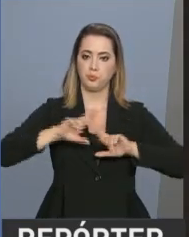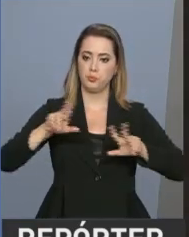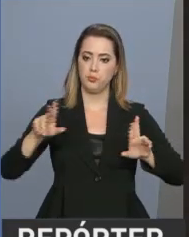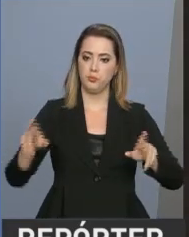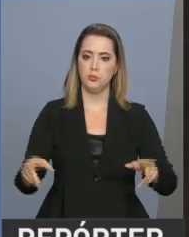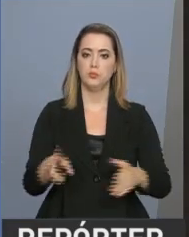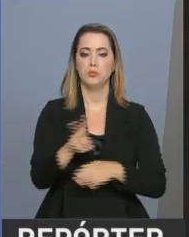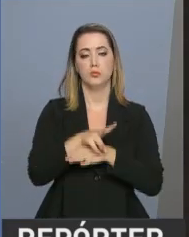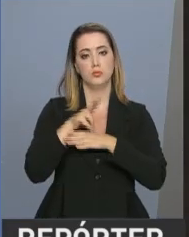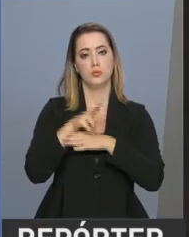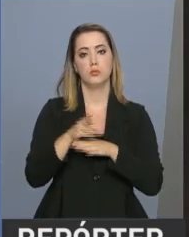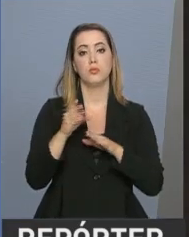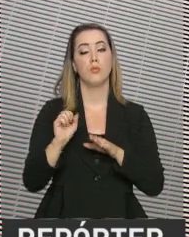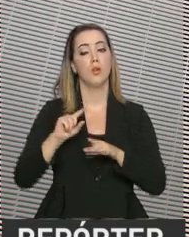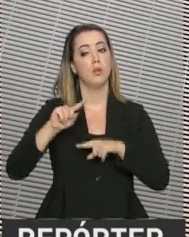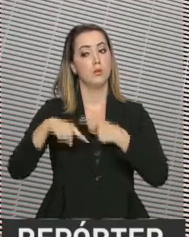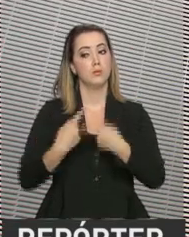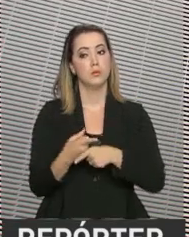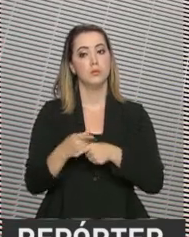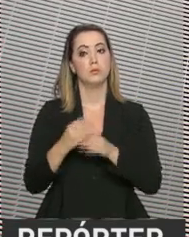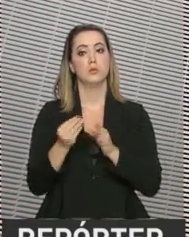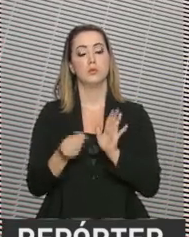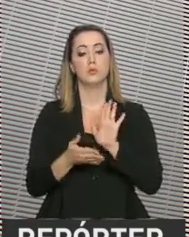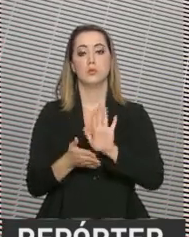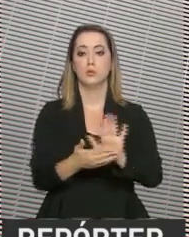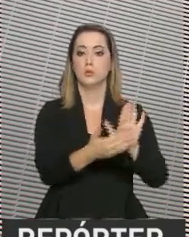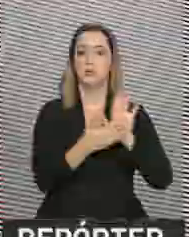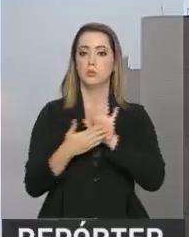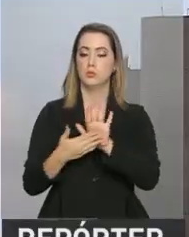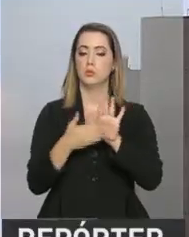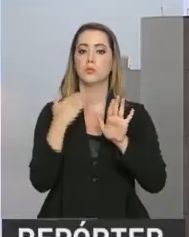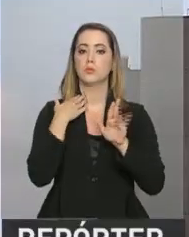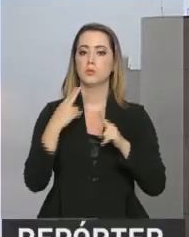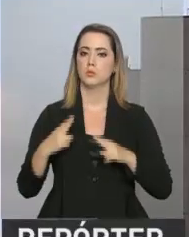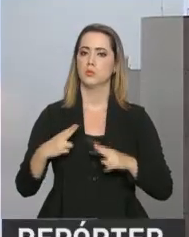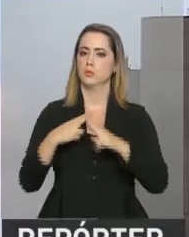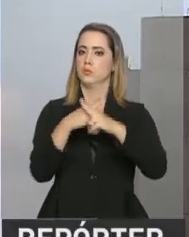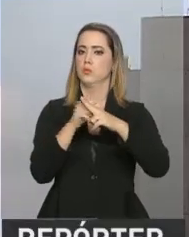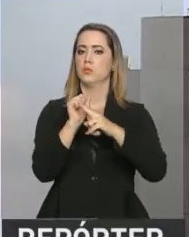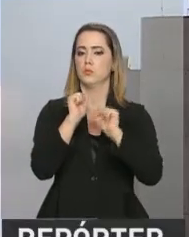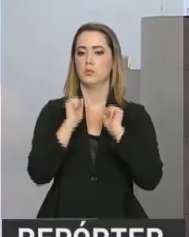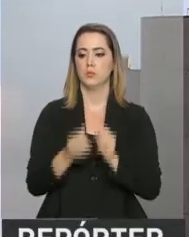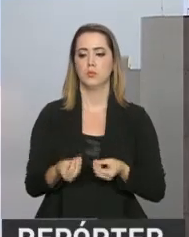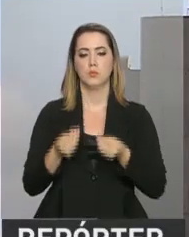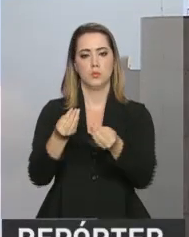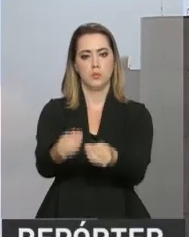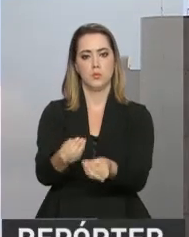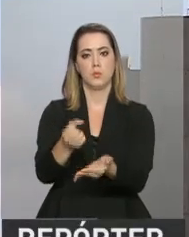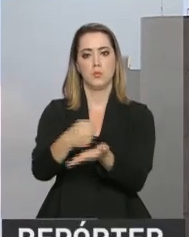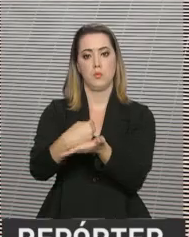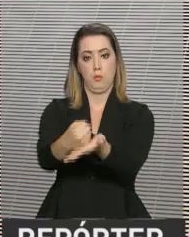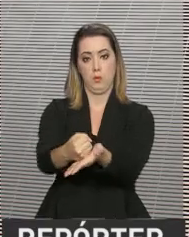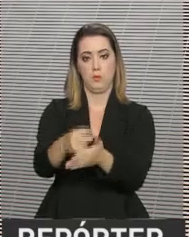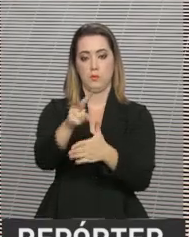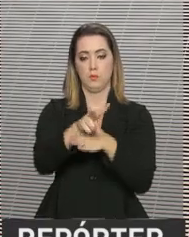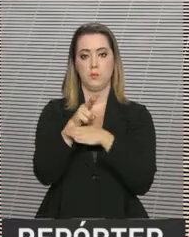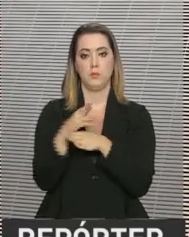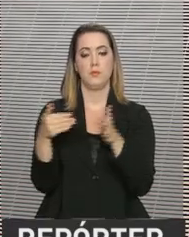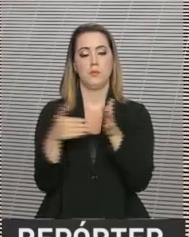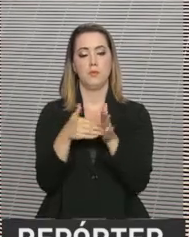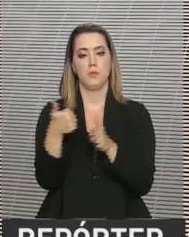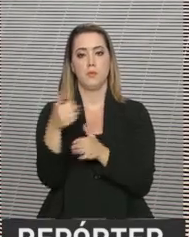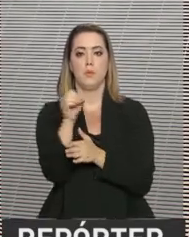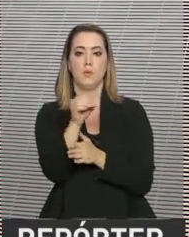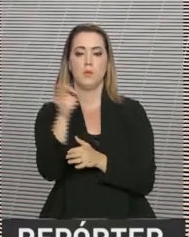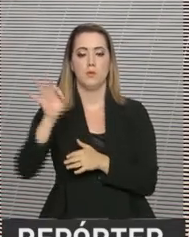crédito vão ser estabelecidos pela Caixa Econômica Federal que vai poder conceder o empréstimo até 10% do